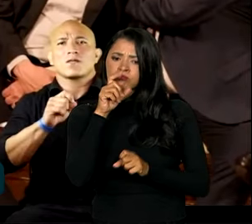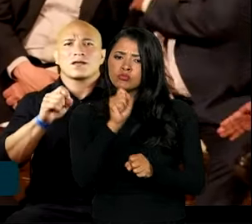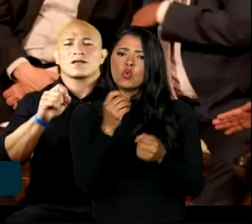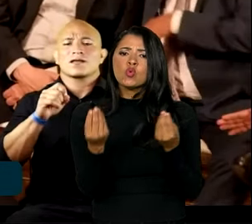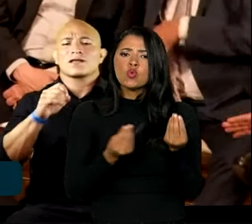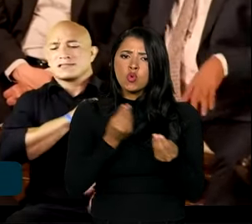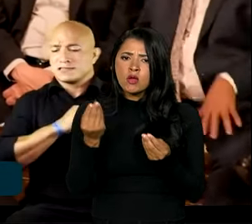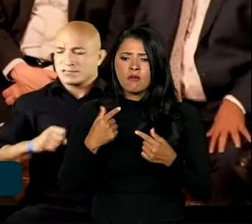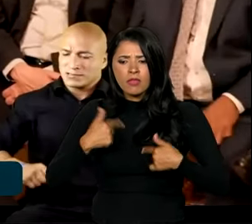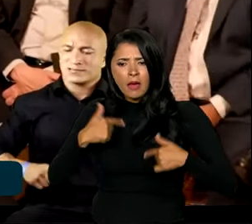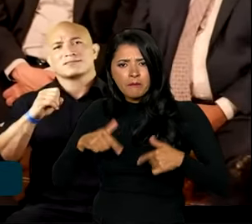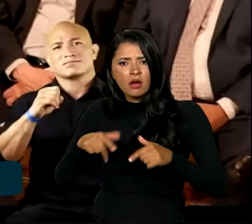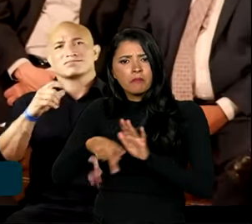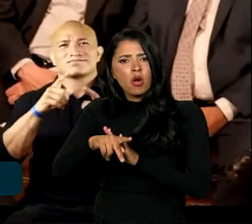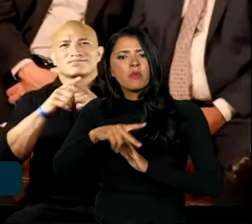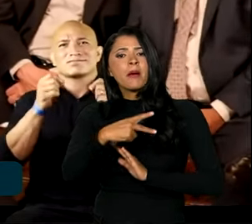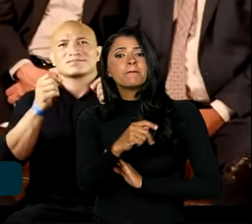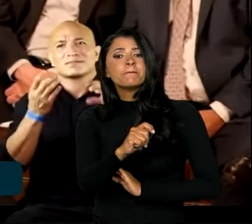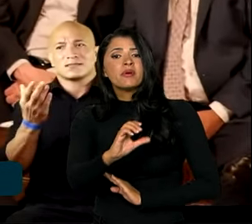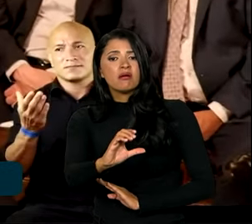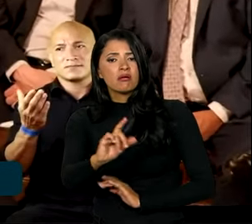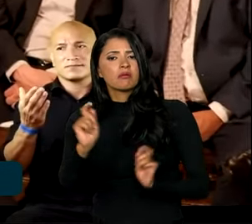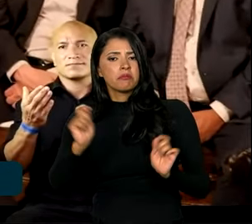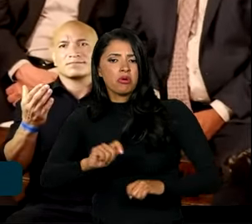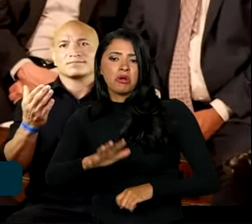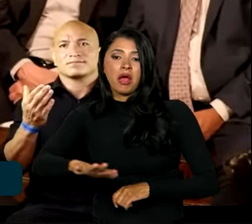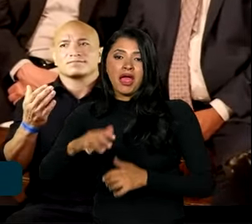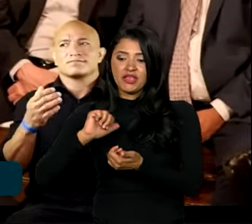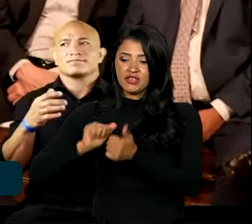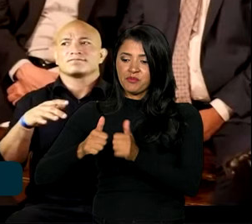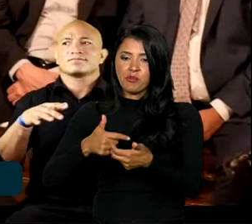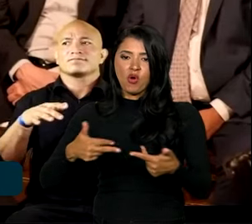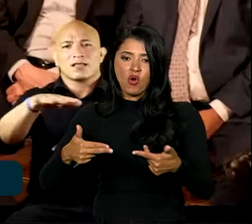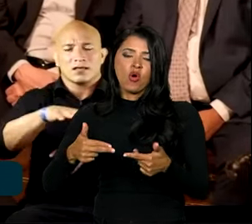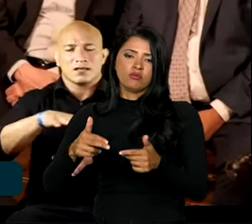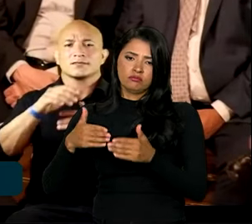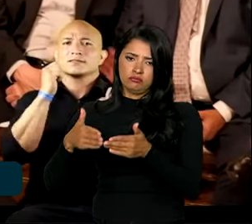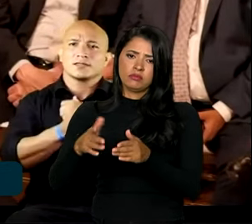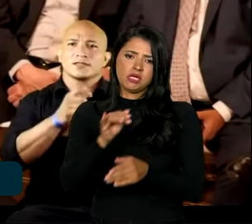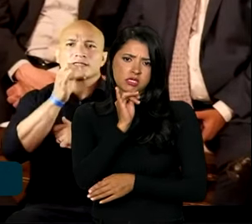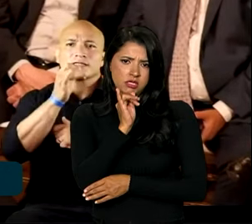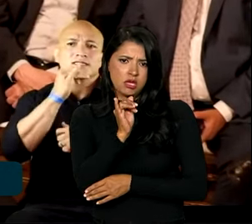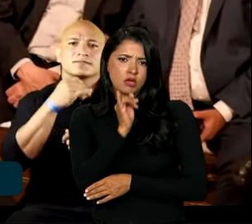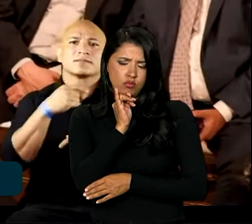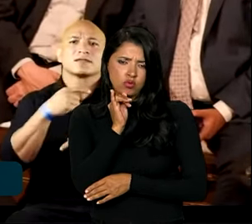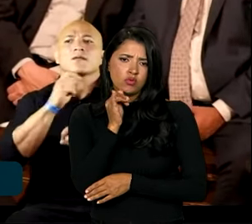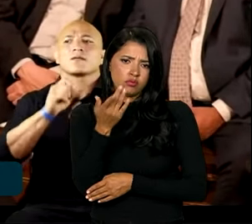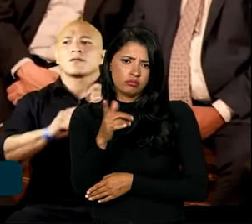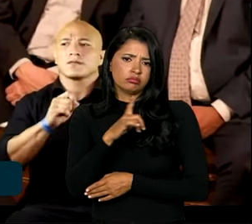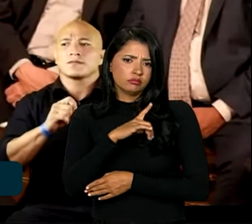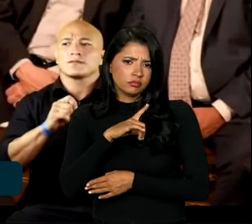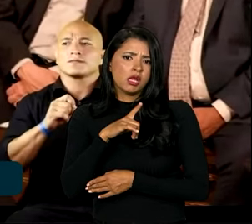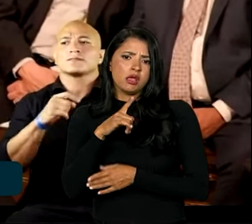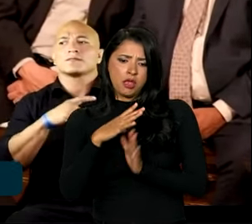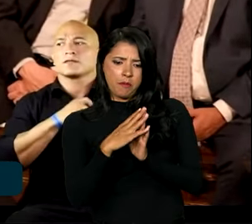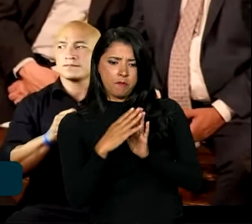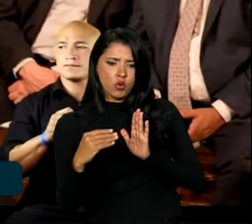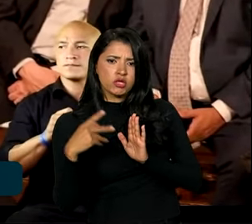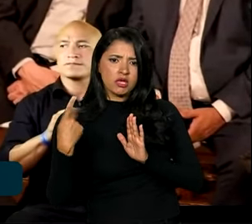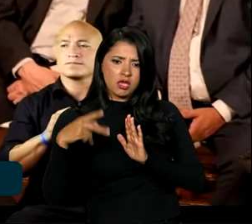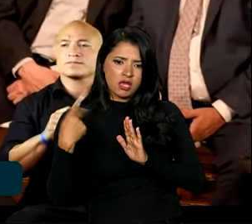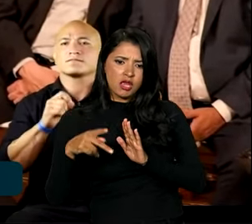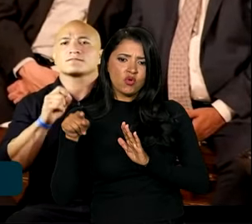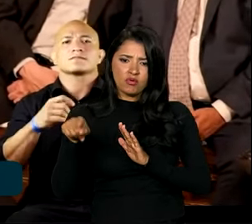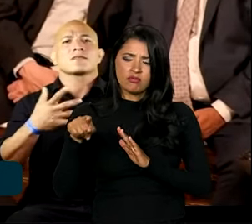reforçarem as ações do PAC. Então, na área do esporte, por exemplo, nós temos esse modelo de areninha, que é